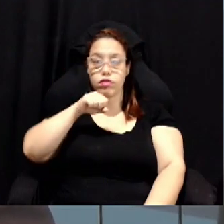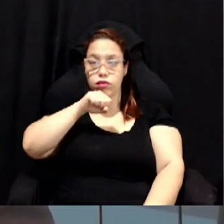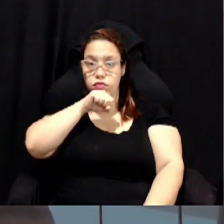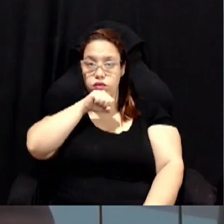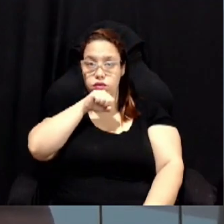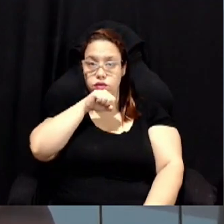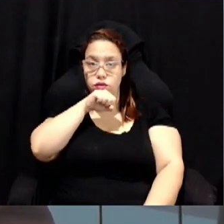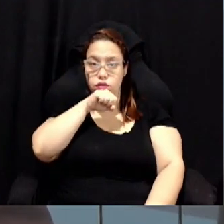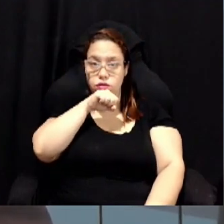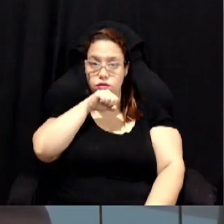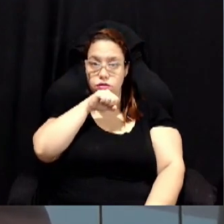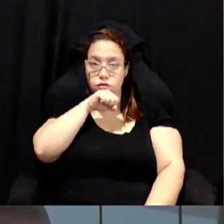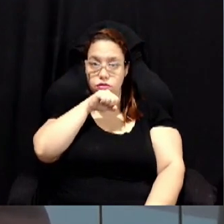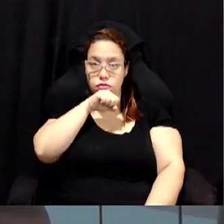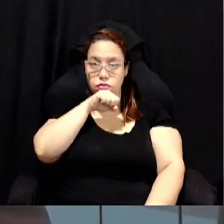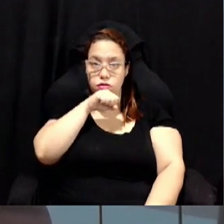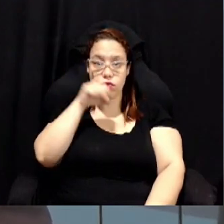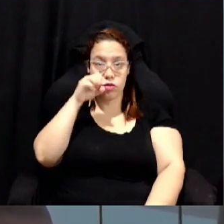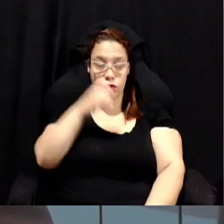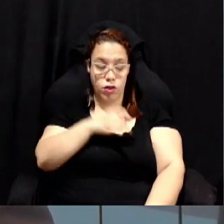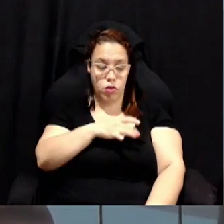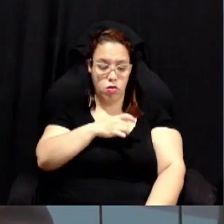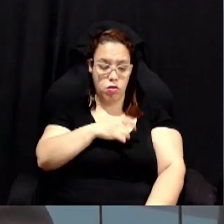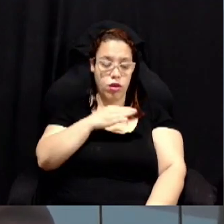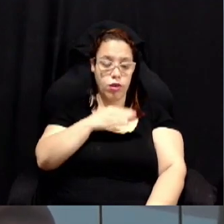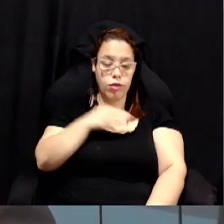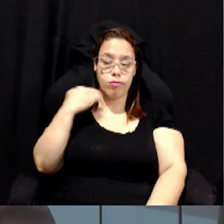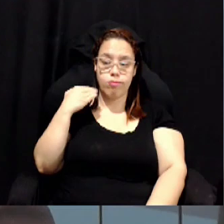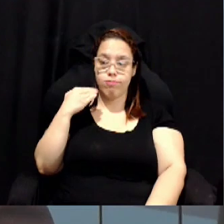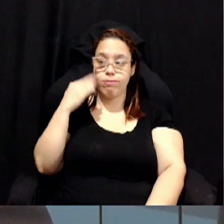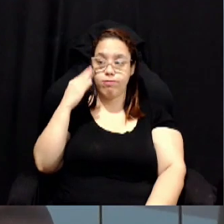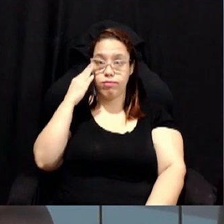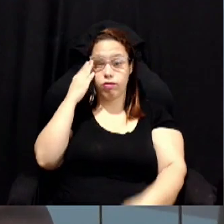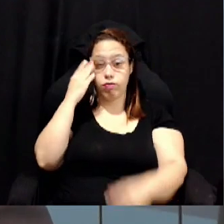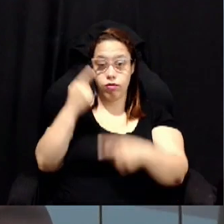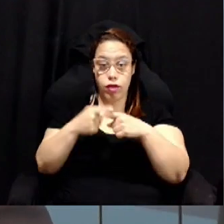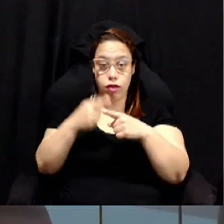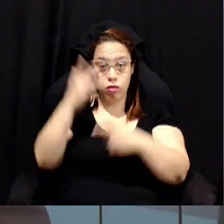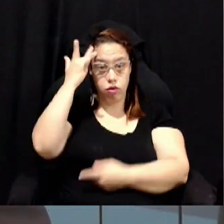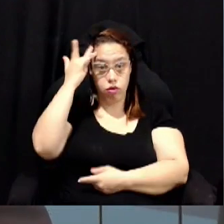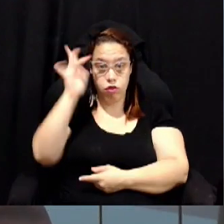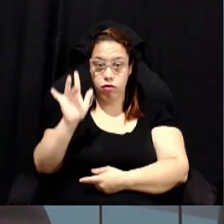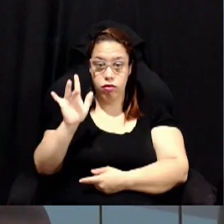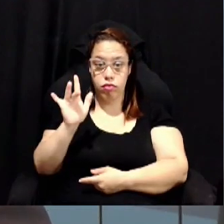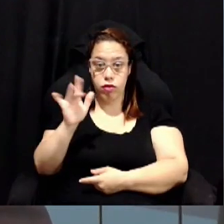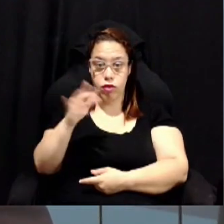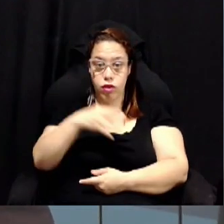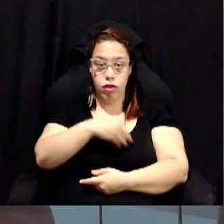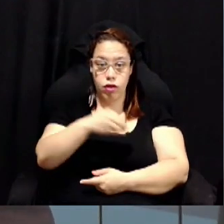tinha medo da morte, porque ela não sabia com quem o filho dela ia ficar.